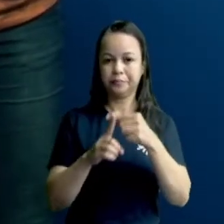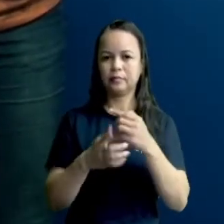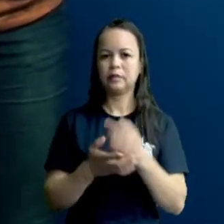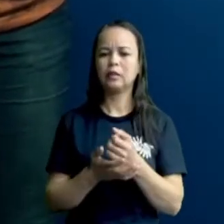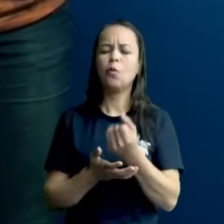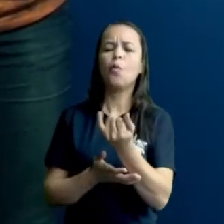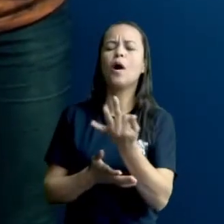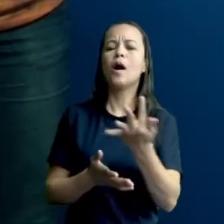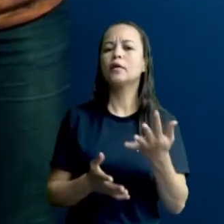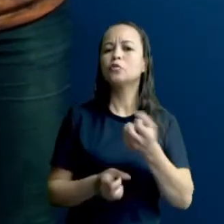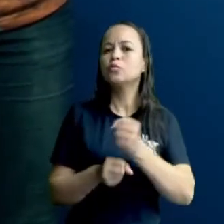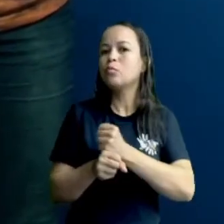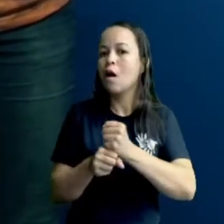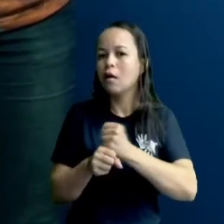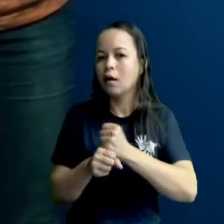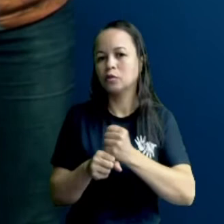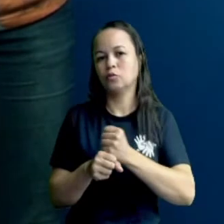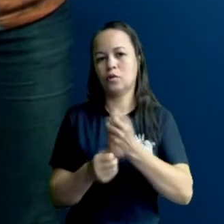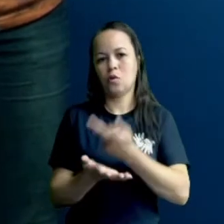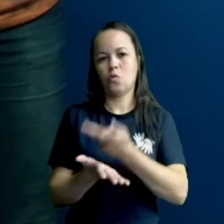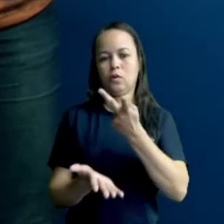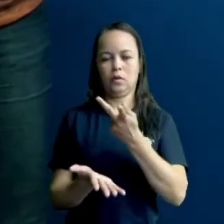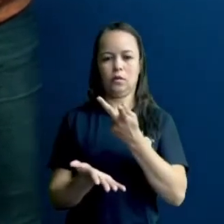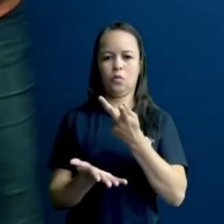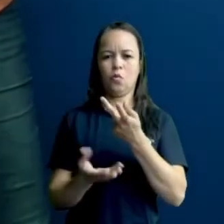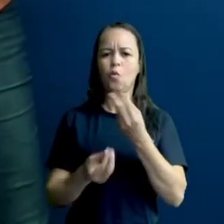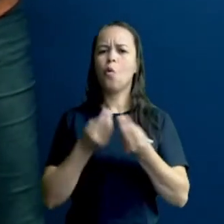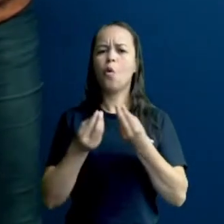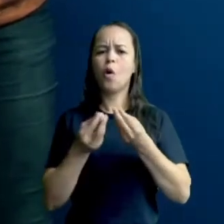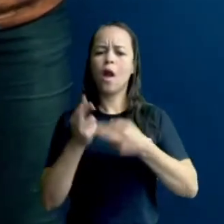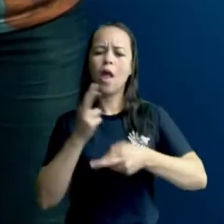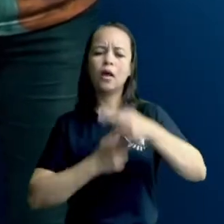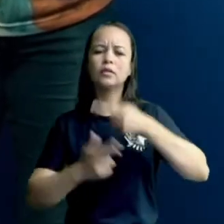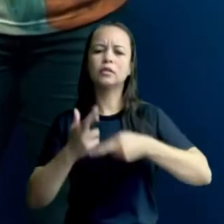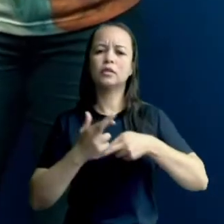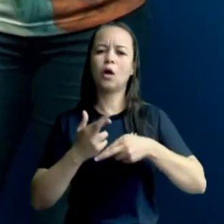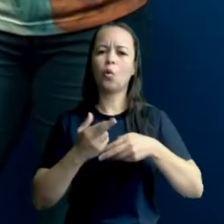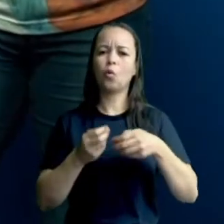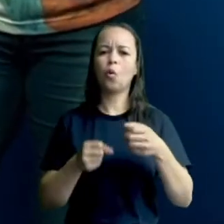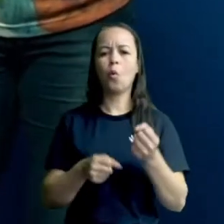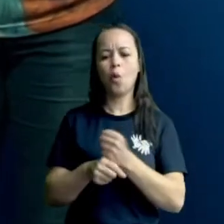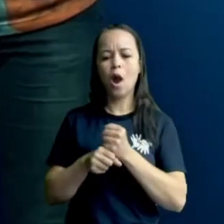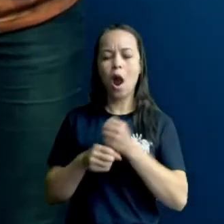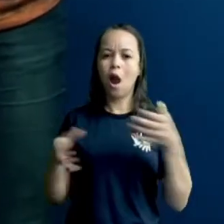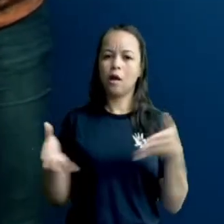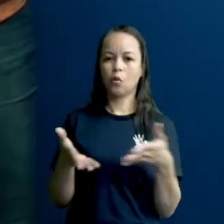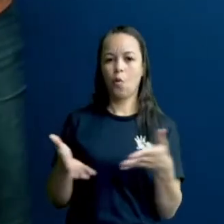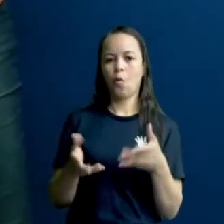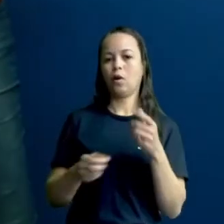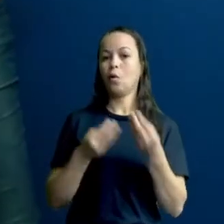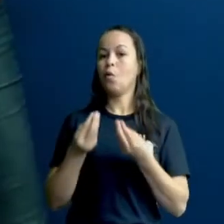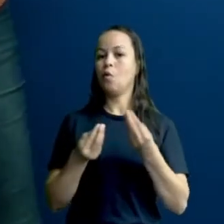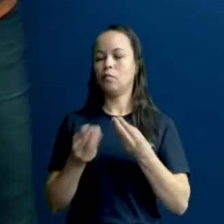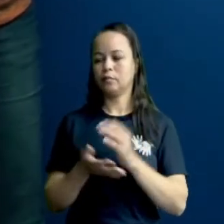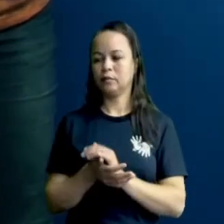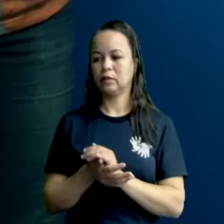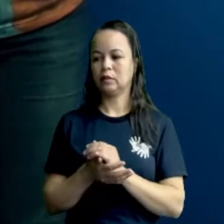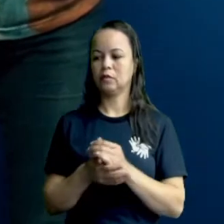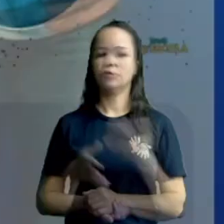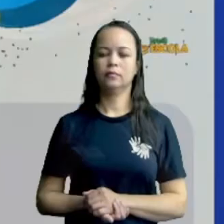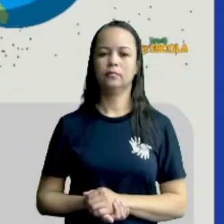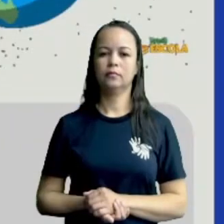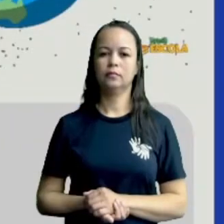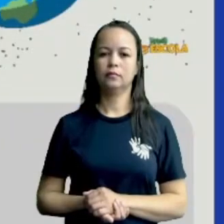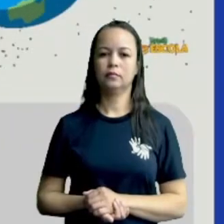anos isso ocorreu. Então, que relação eu vou ter que fazer com os dias atuais? Primeiramente, a gente vai precisar entender algumas relações aqui da medida de